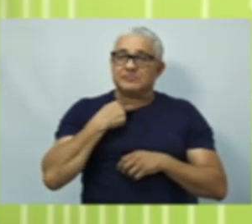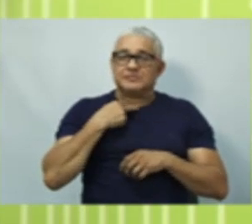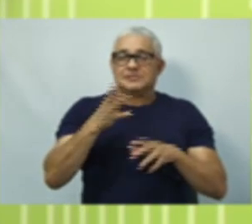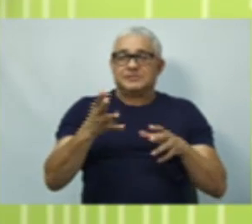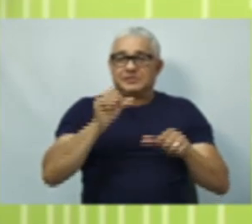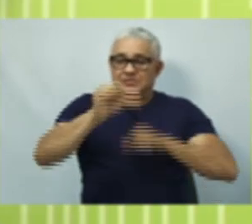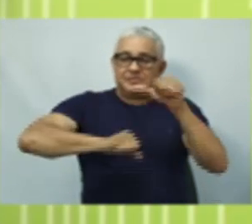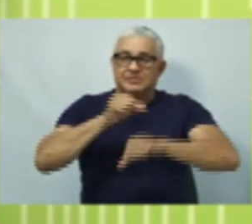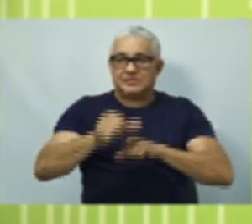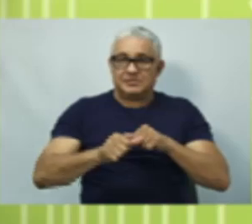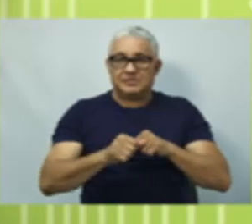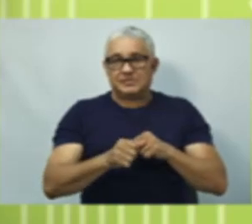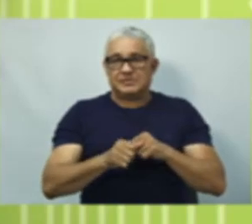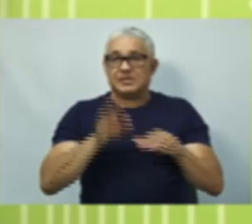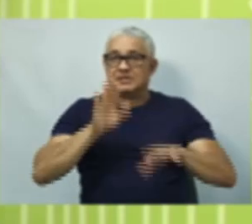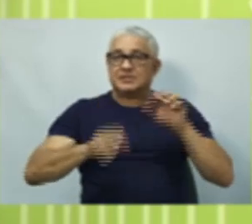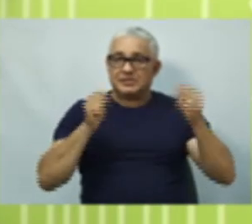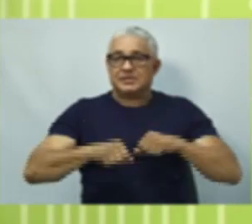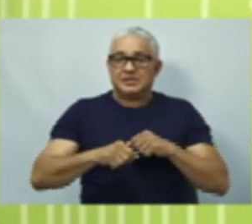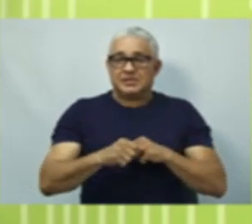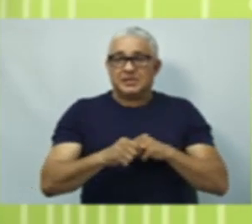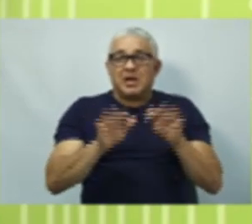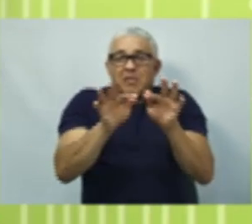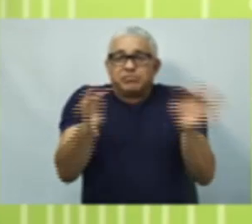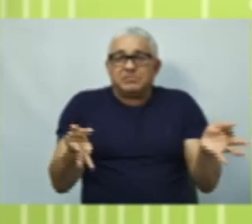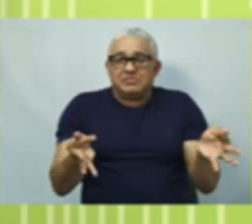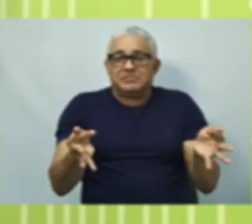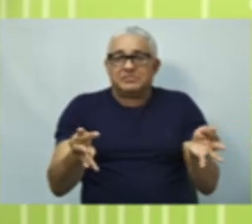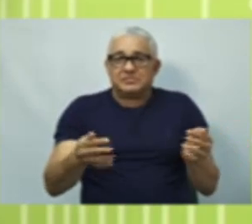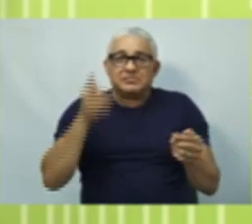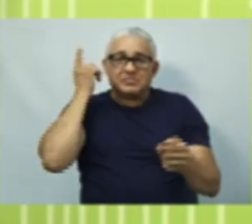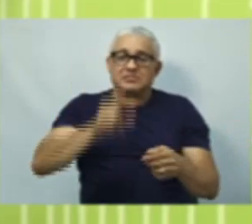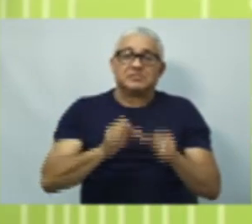e a gente tem potencial para ganhar de goleada. Então a gente